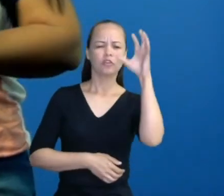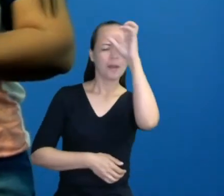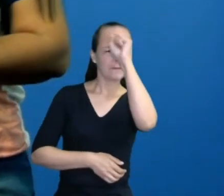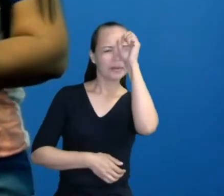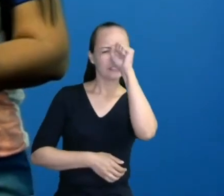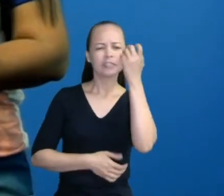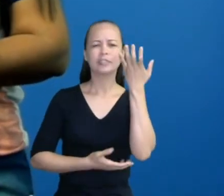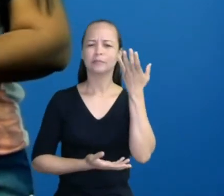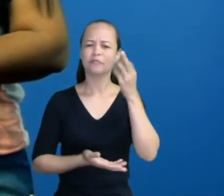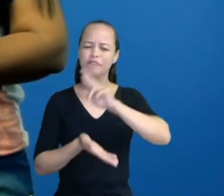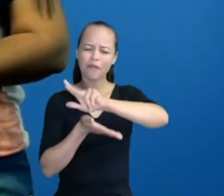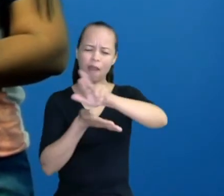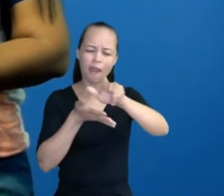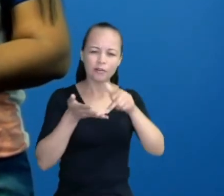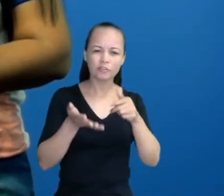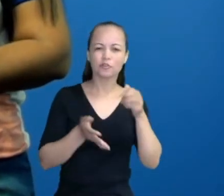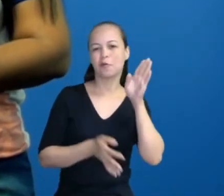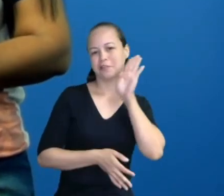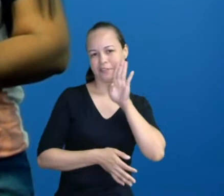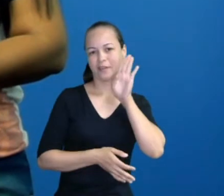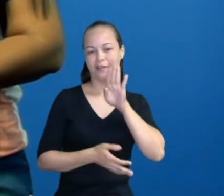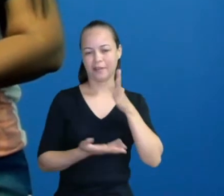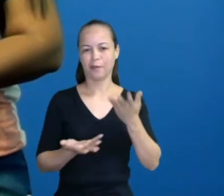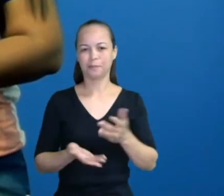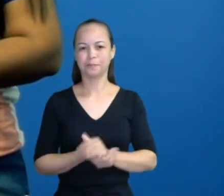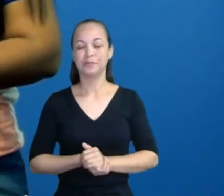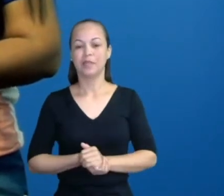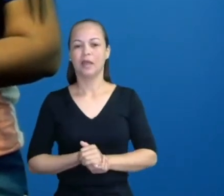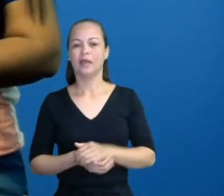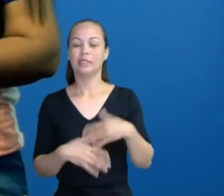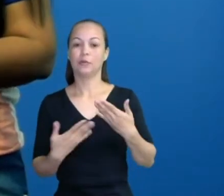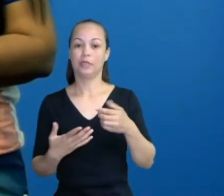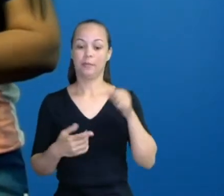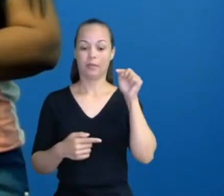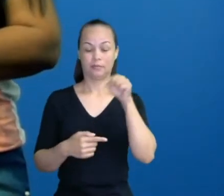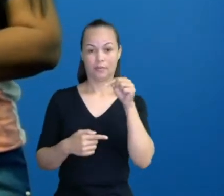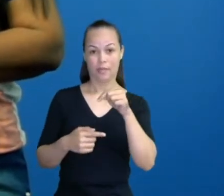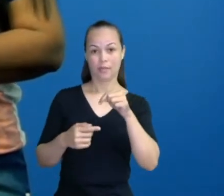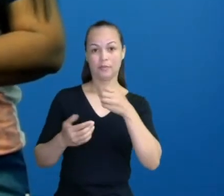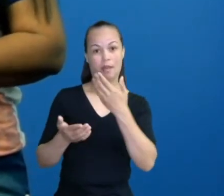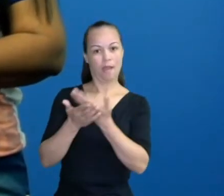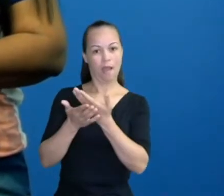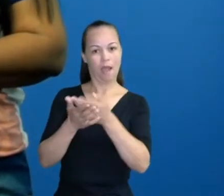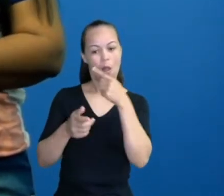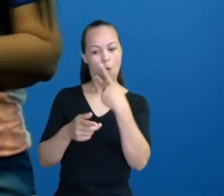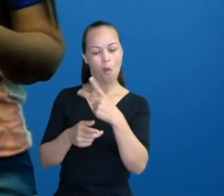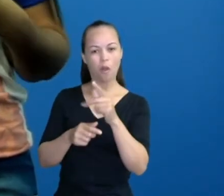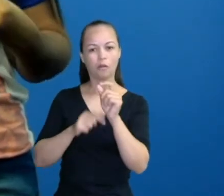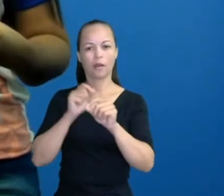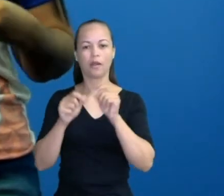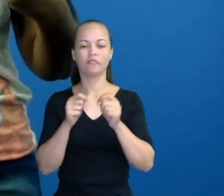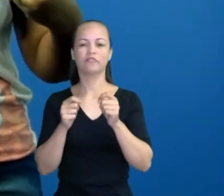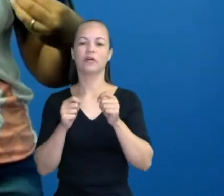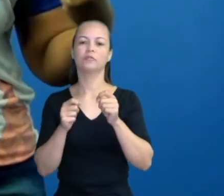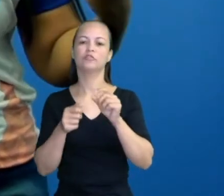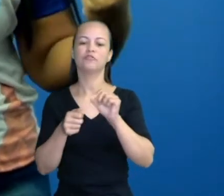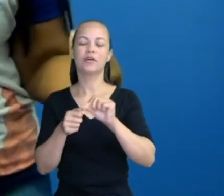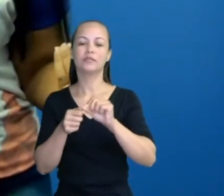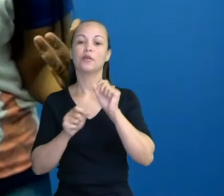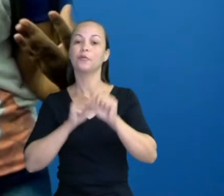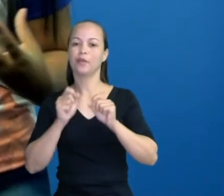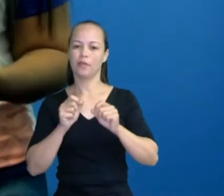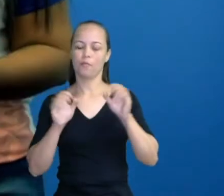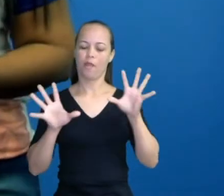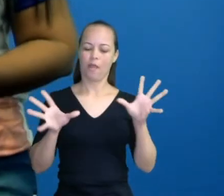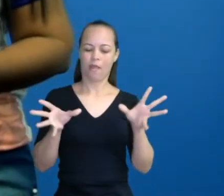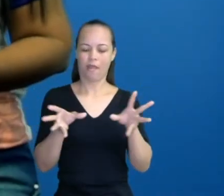tanta coisa legal, gente, tanta coisa, que a partir dessa aula a gente vai começar a fazer uma